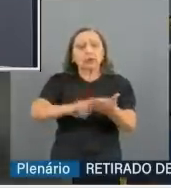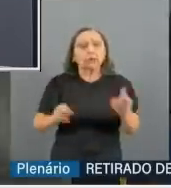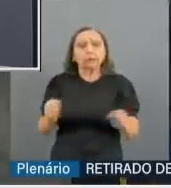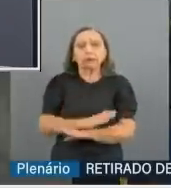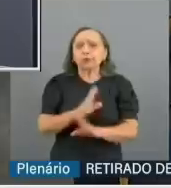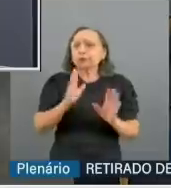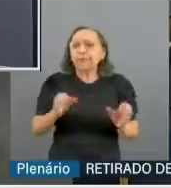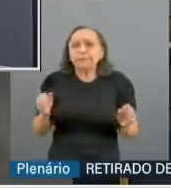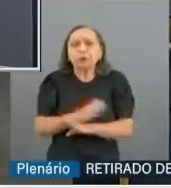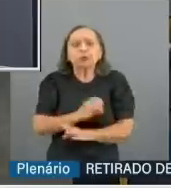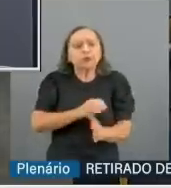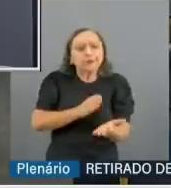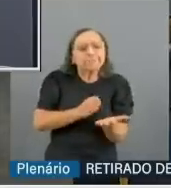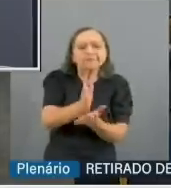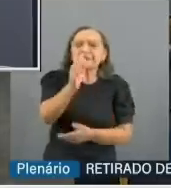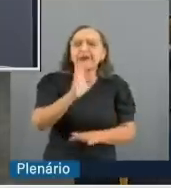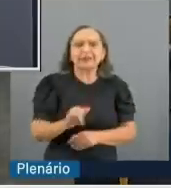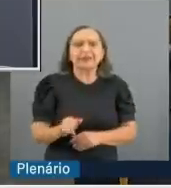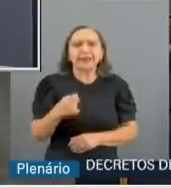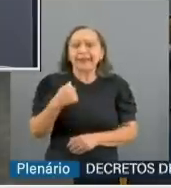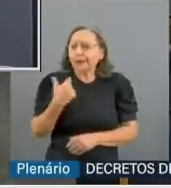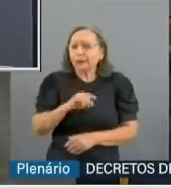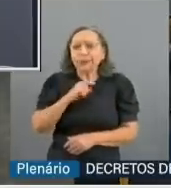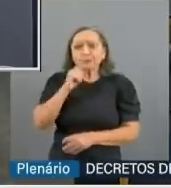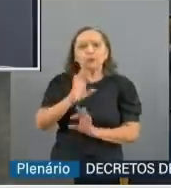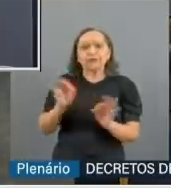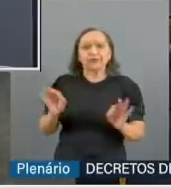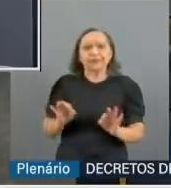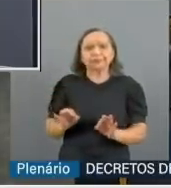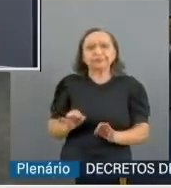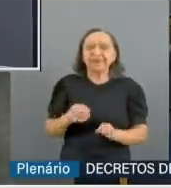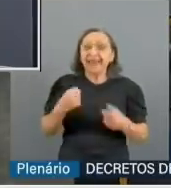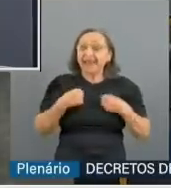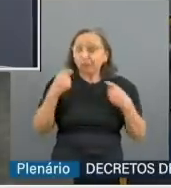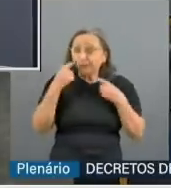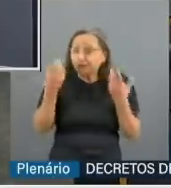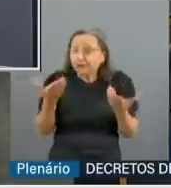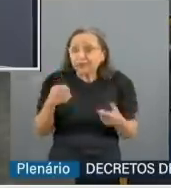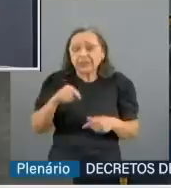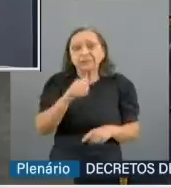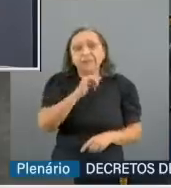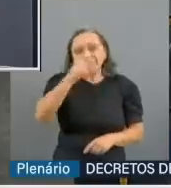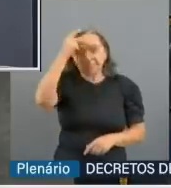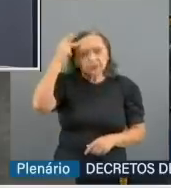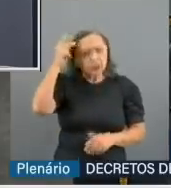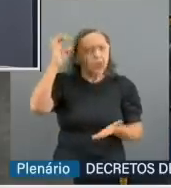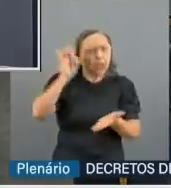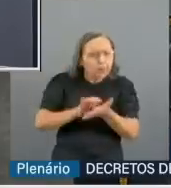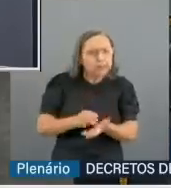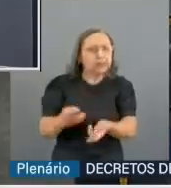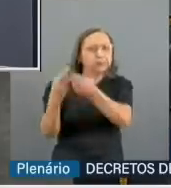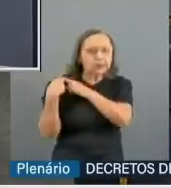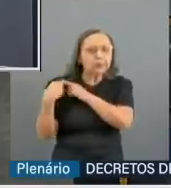Cid, de Mauro Cid, a prisão de Cordeiro, a prisão dos ex-assessores, prisão que me parece até